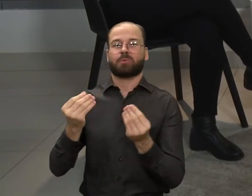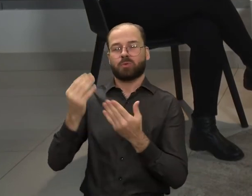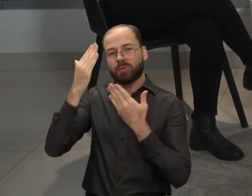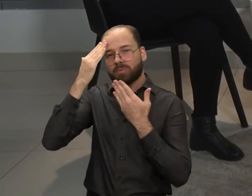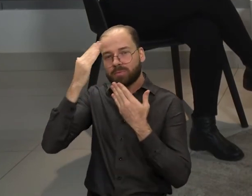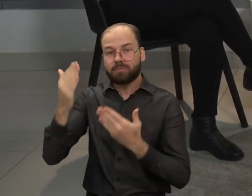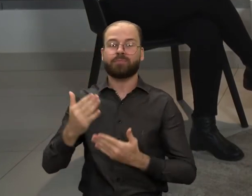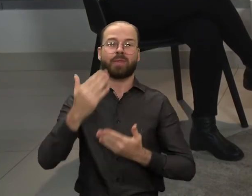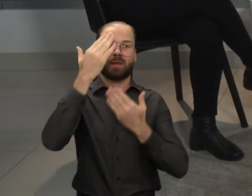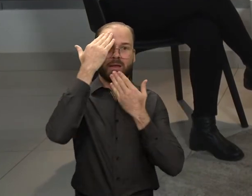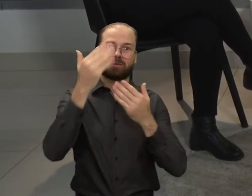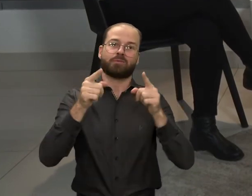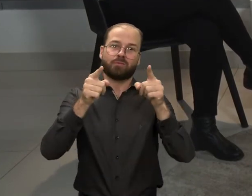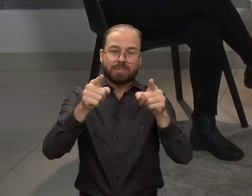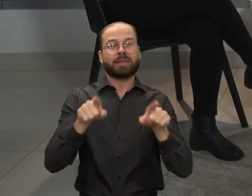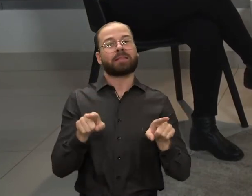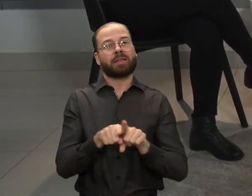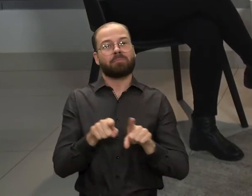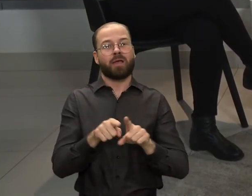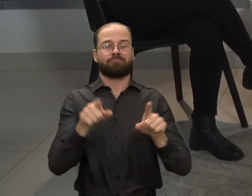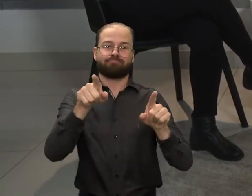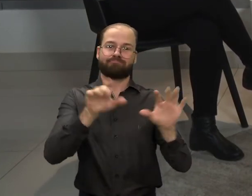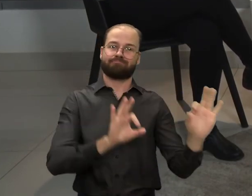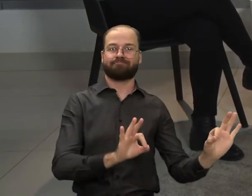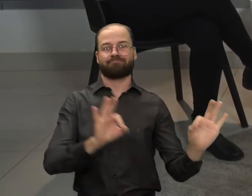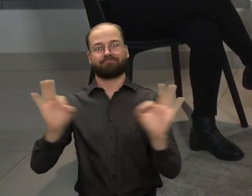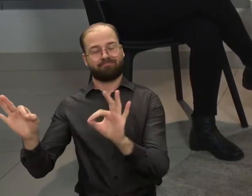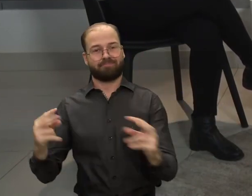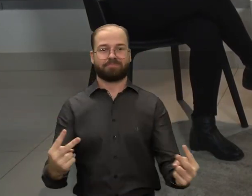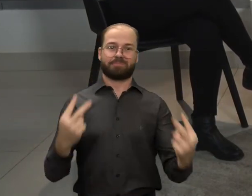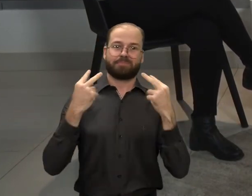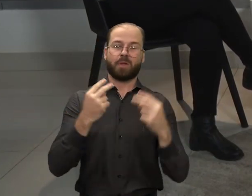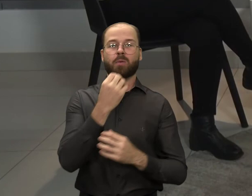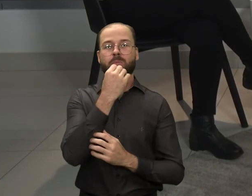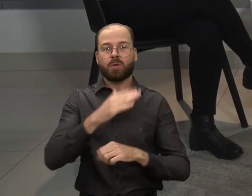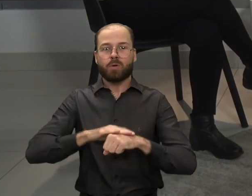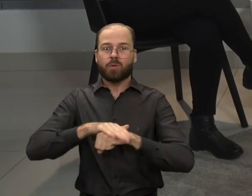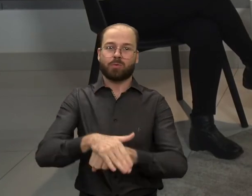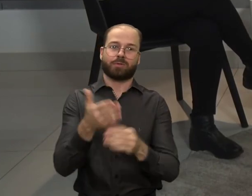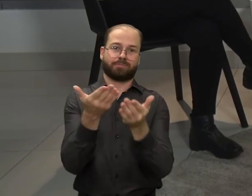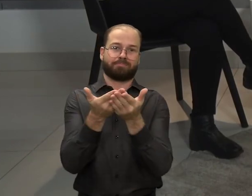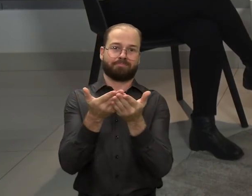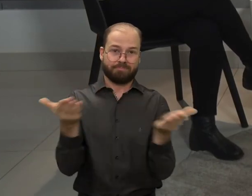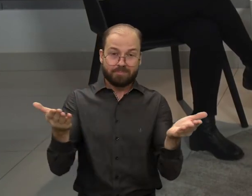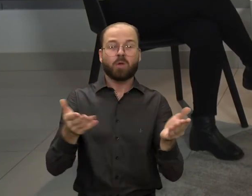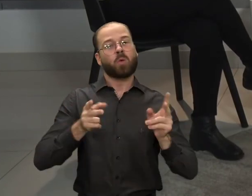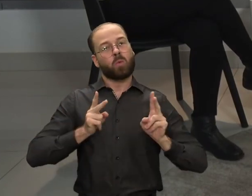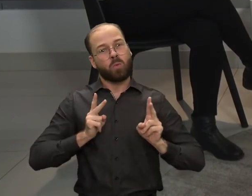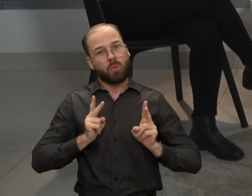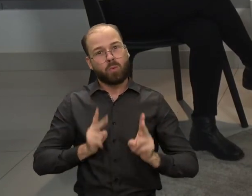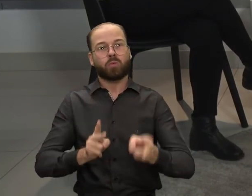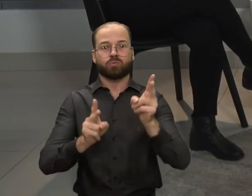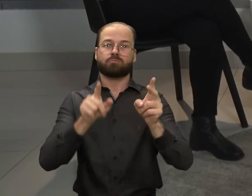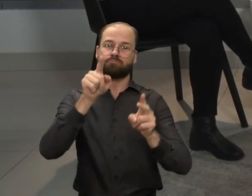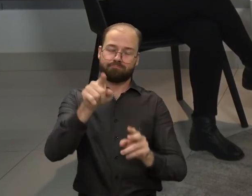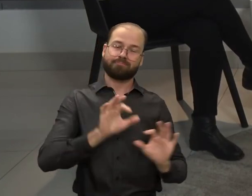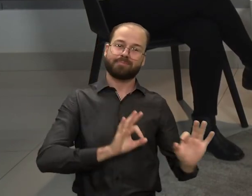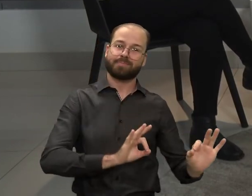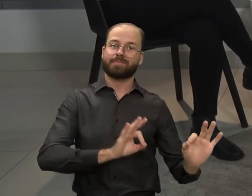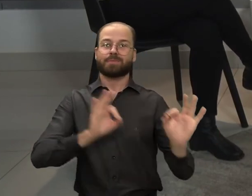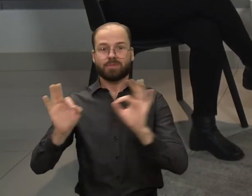professor. Muito obrigada. E agradeço a você também que nos acompanhou até aqui. Uma ótima noite para você e